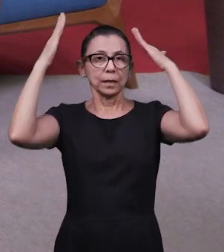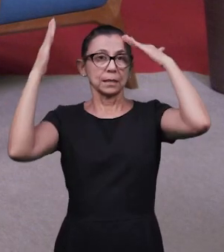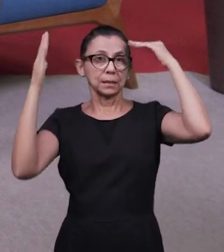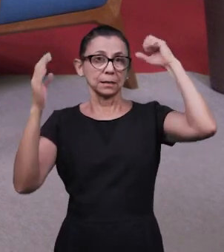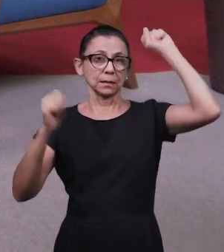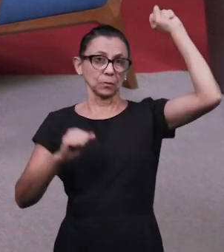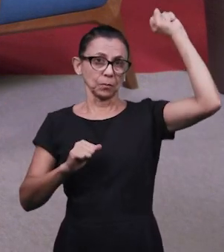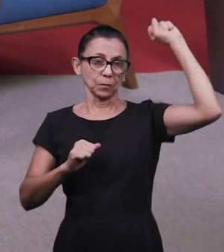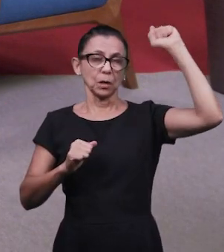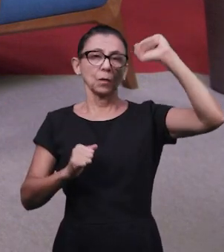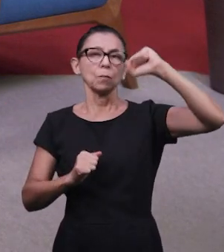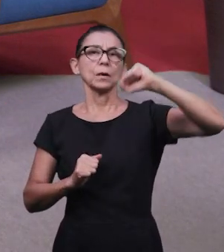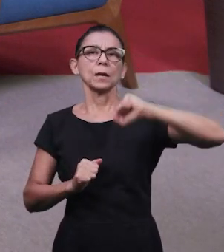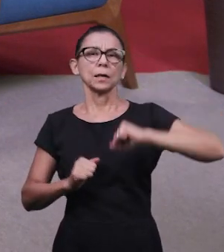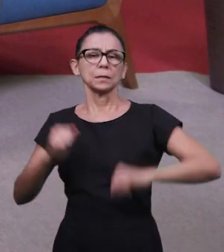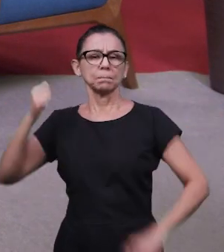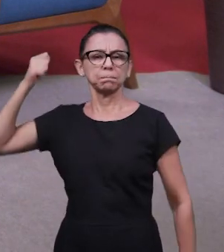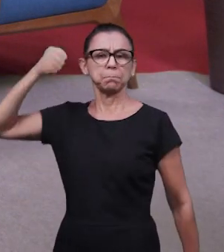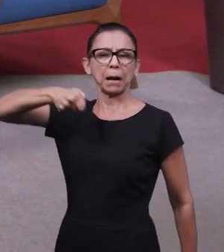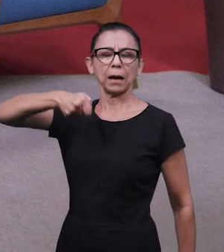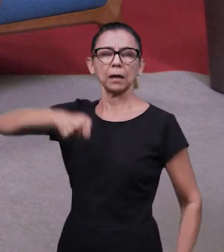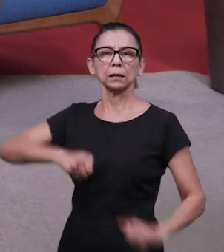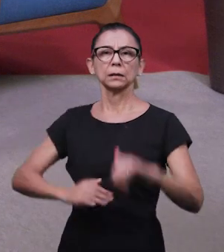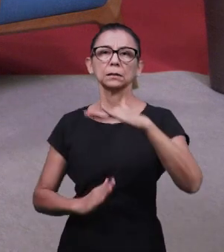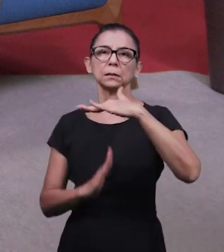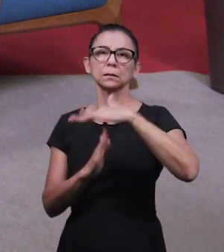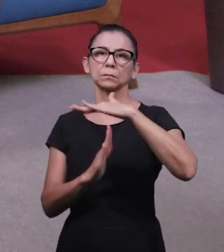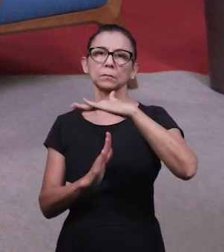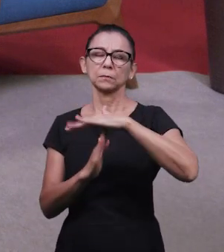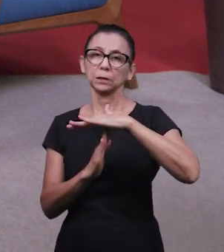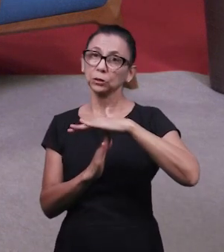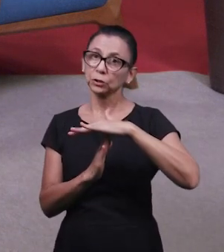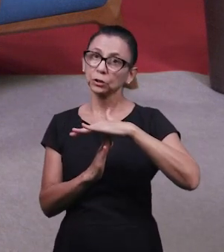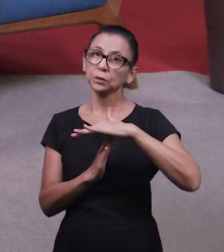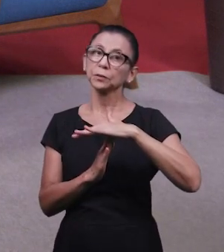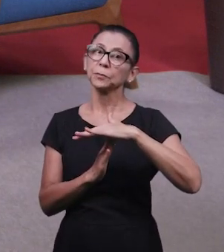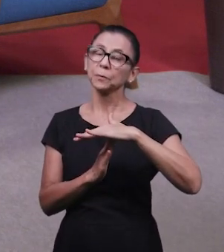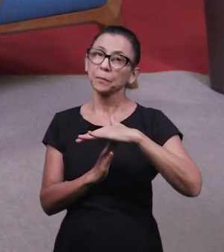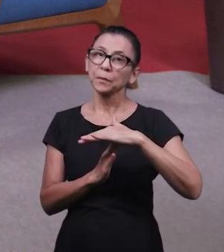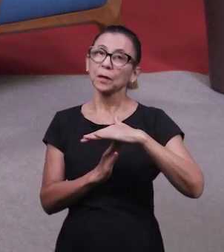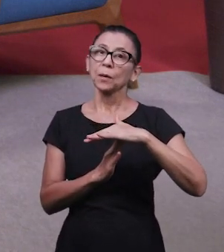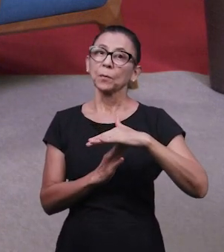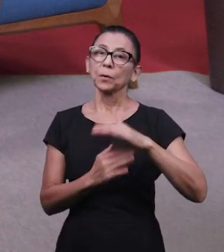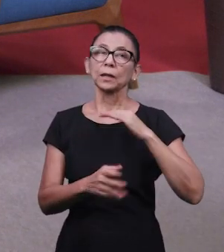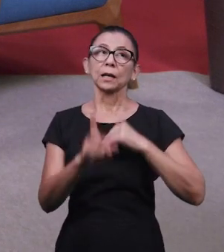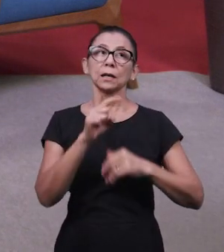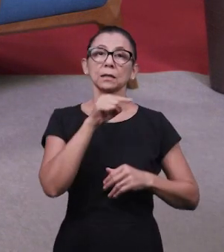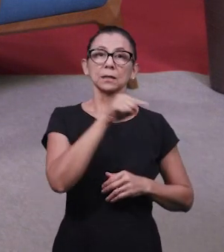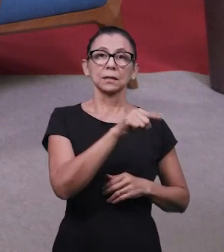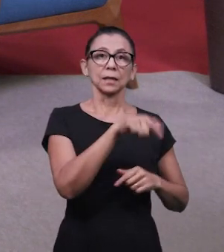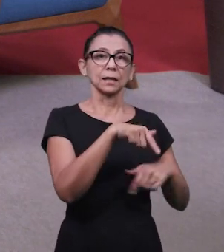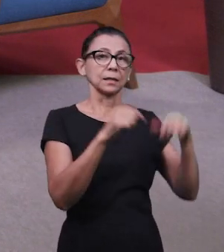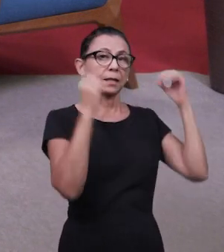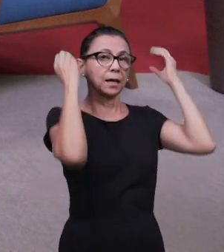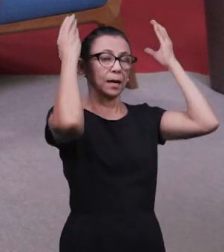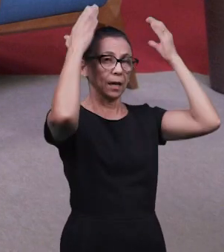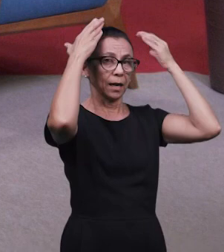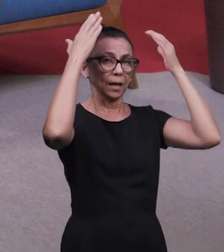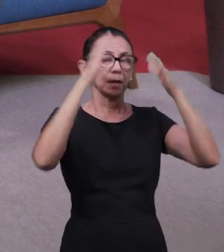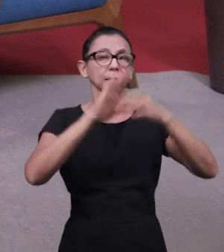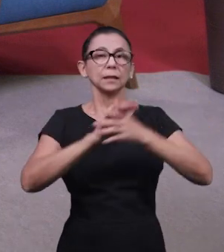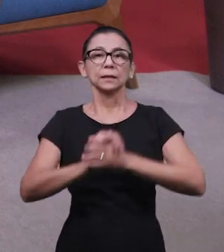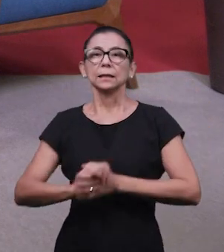Deus? Ah, sem dúvida. Porque, percebam, nós temos alguns personagens sobre os quais